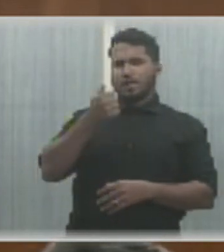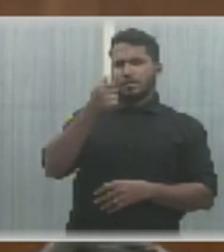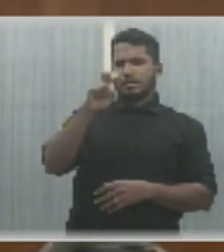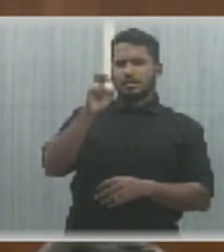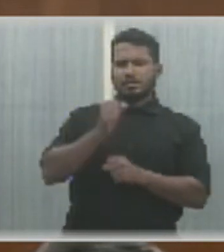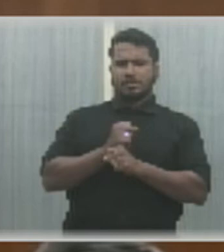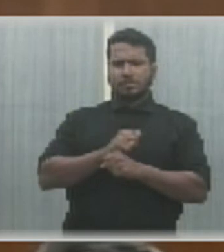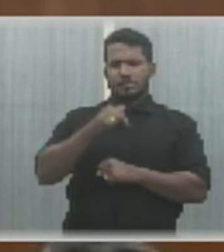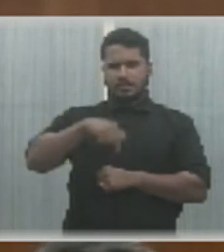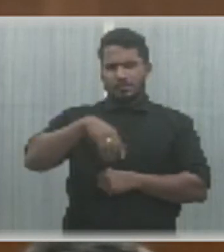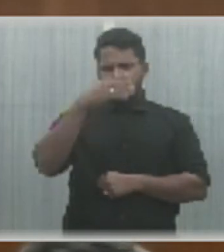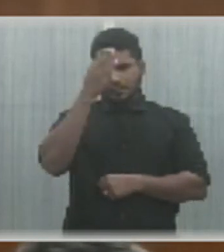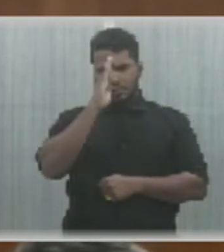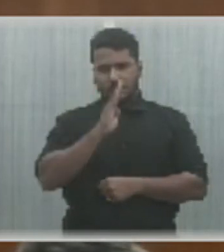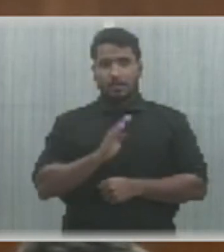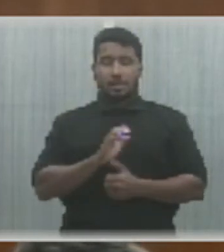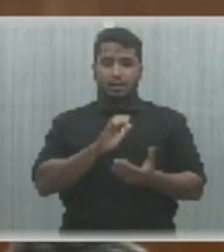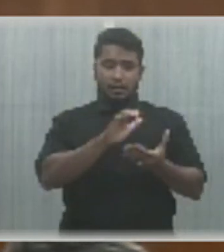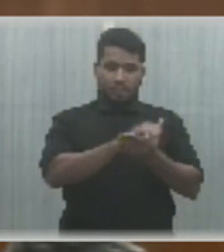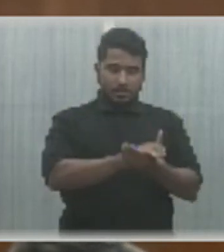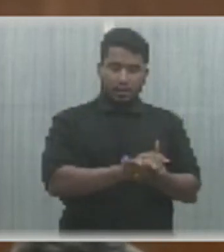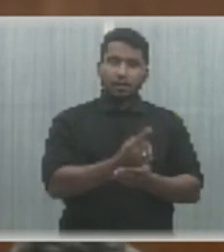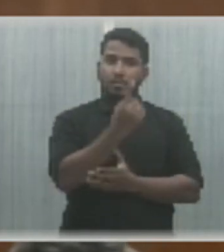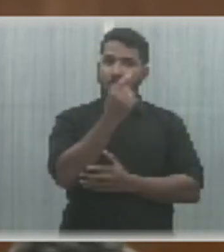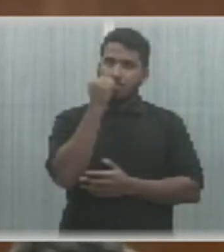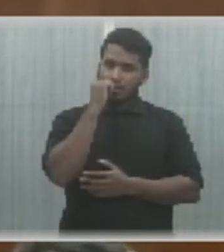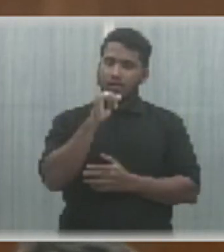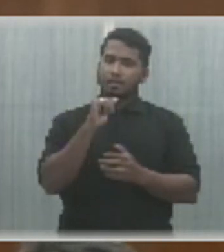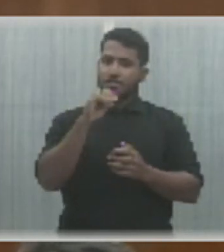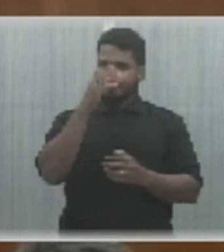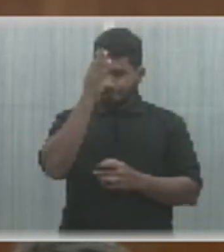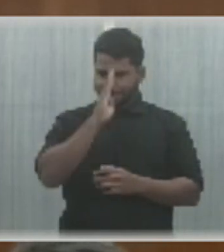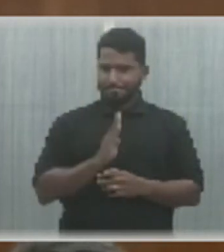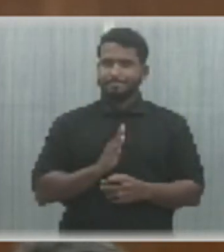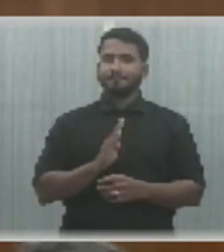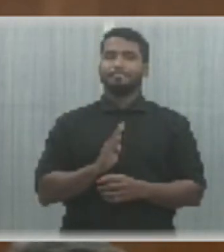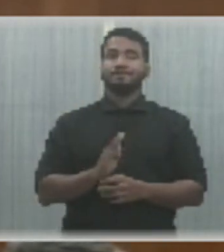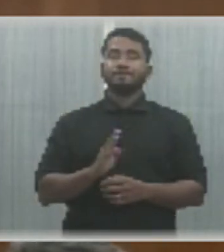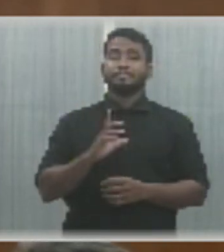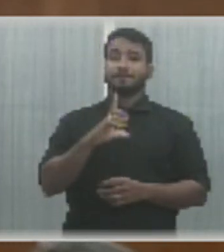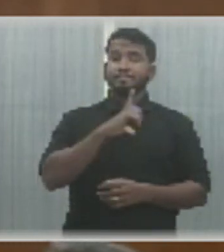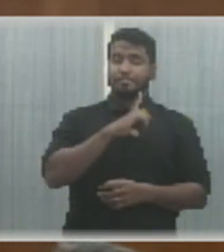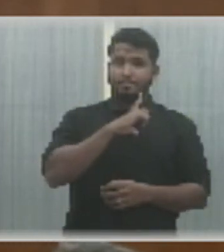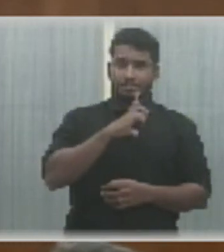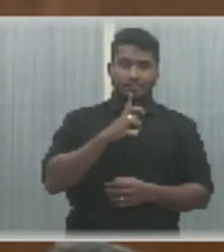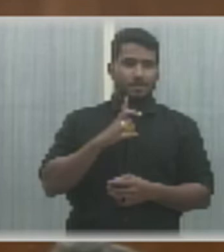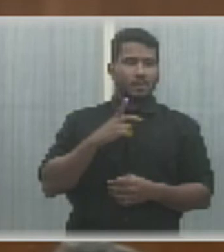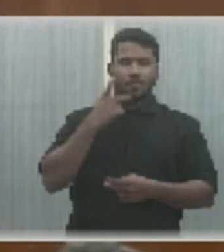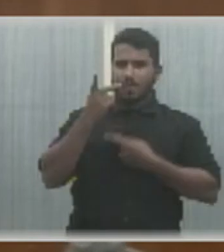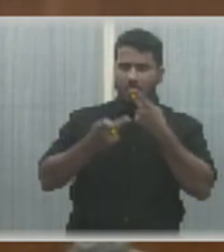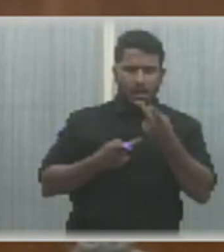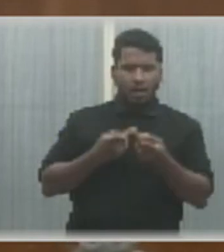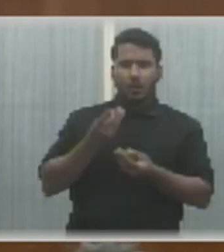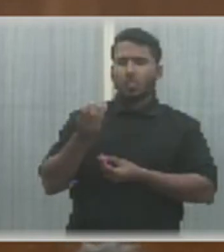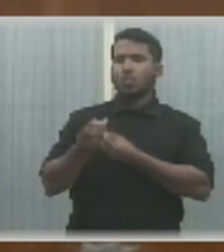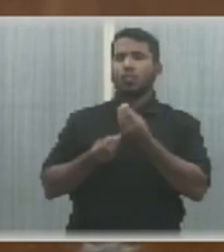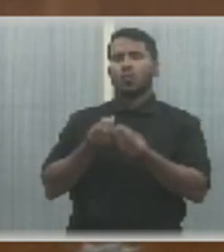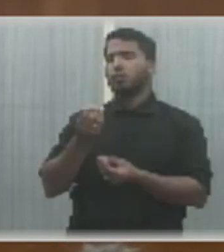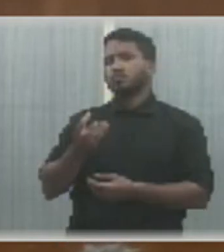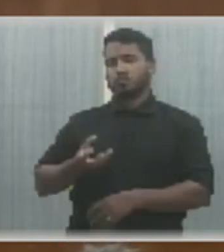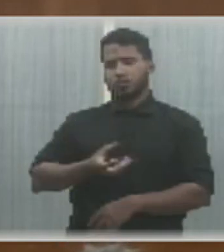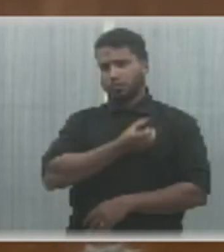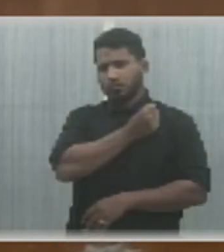Brasil, que casado com uma brasileira, e que tem tratado essa questão de como salvar a